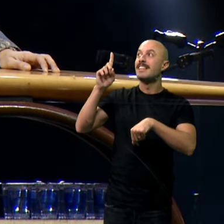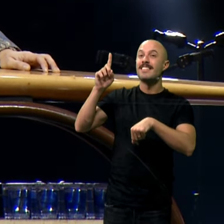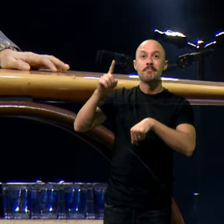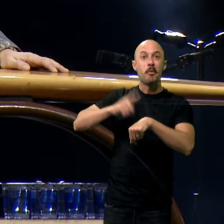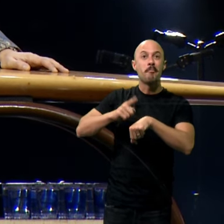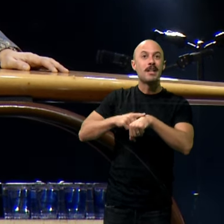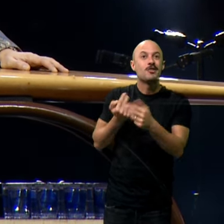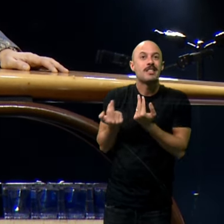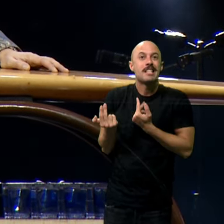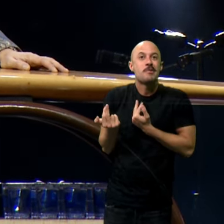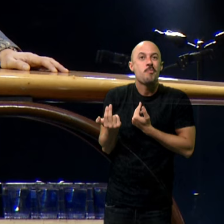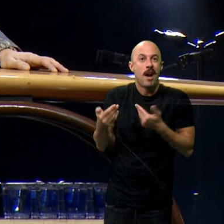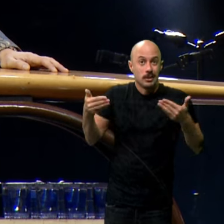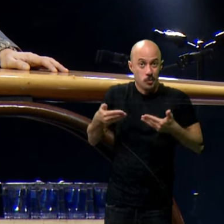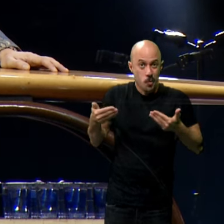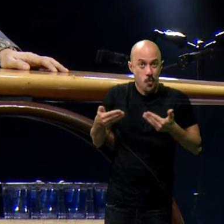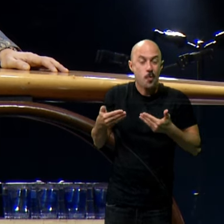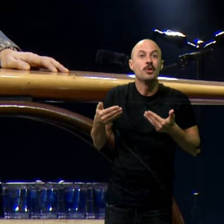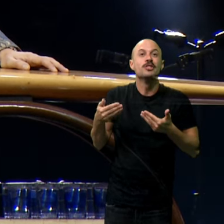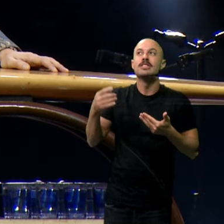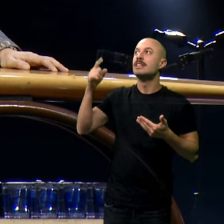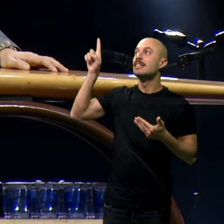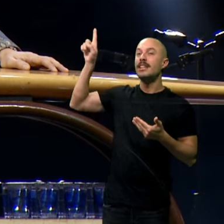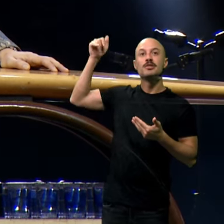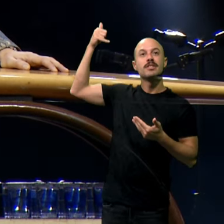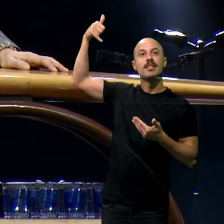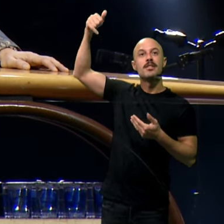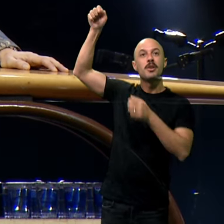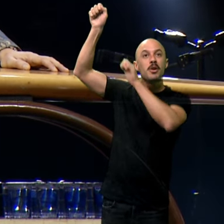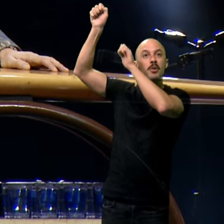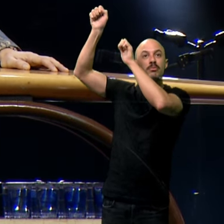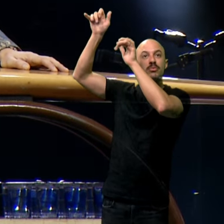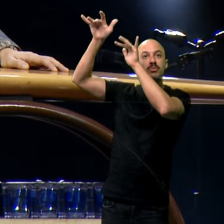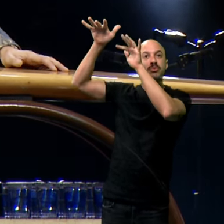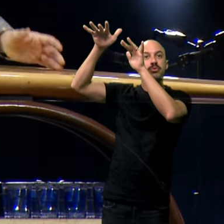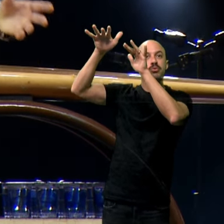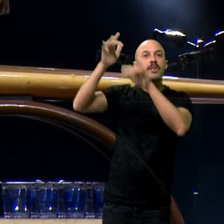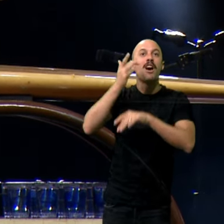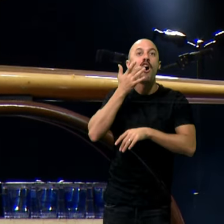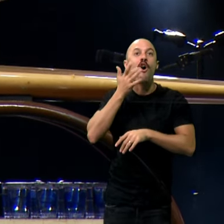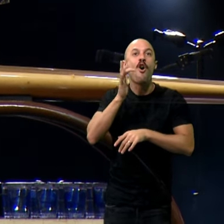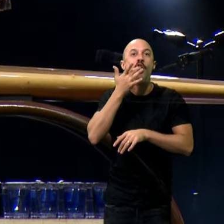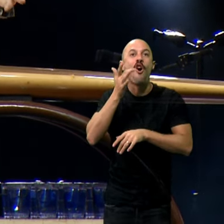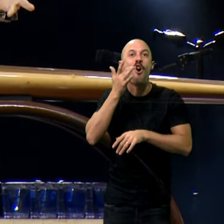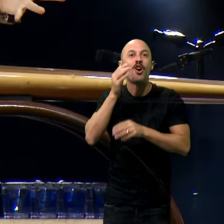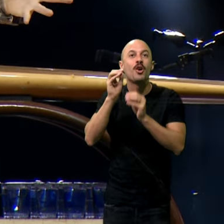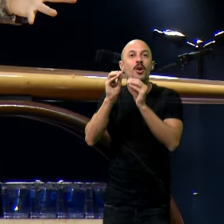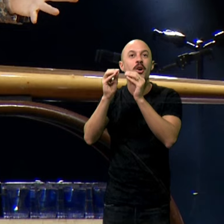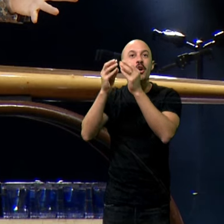líquido, o seu ouro em pó, as suas escarchas de ouro.